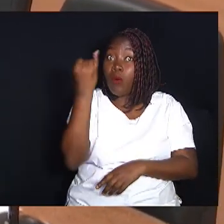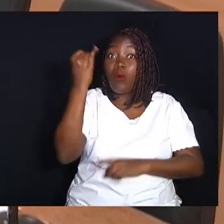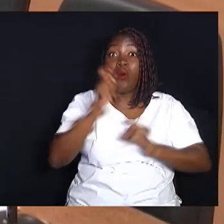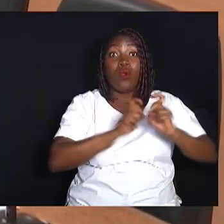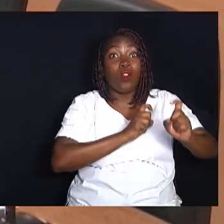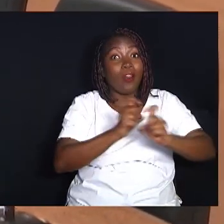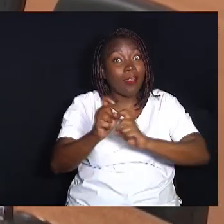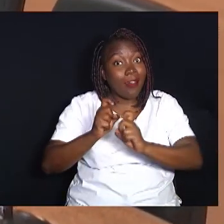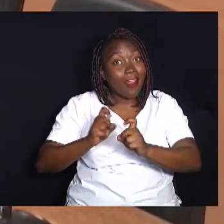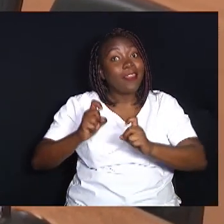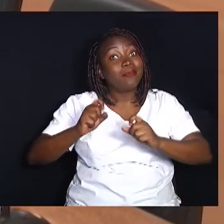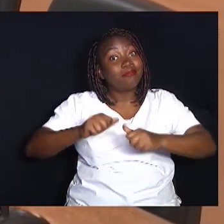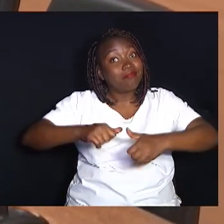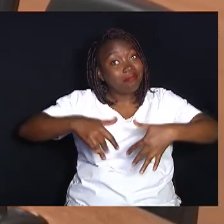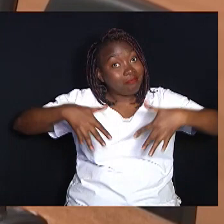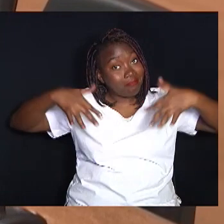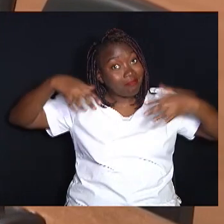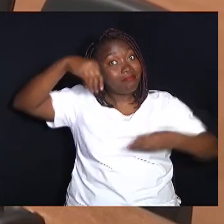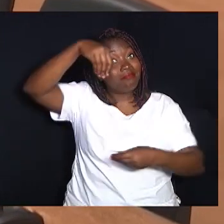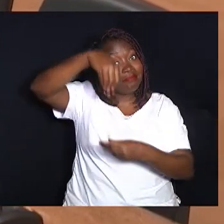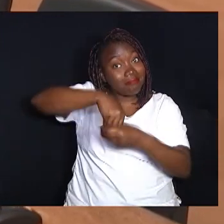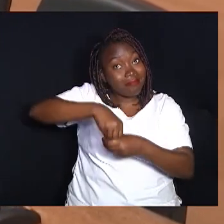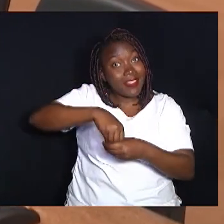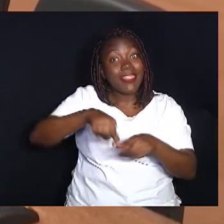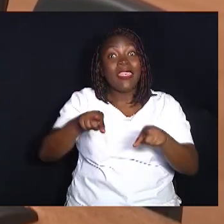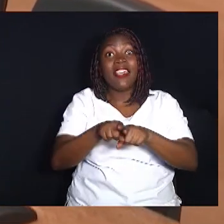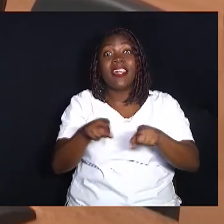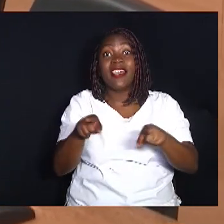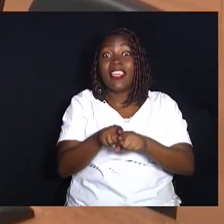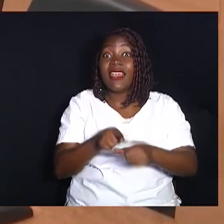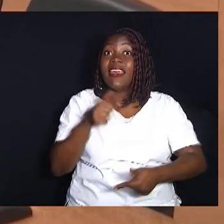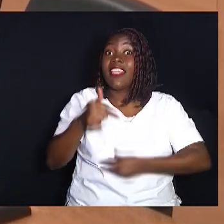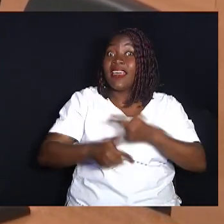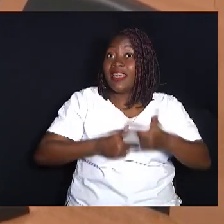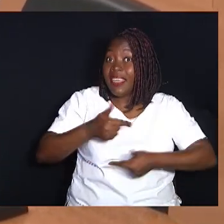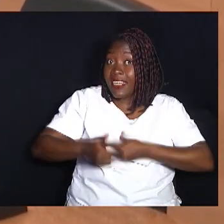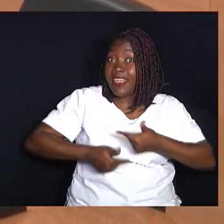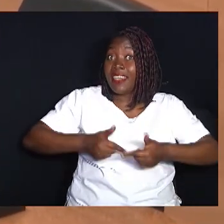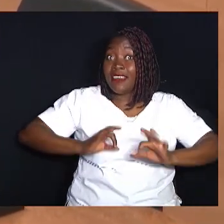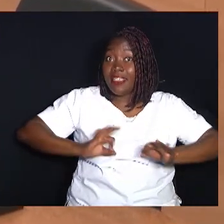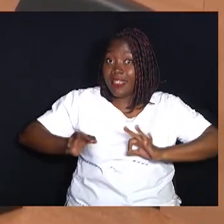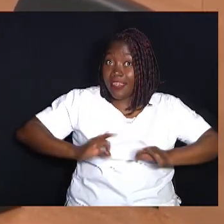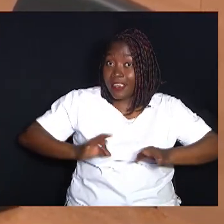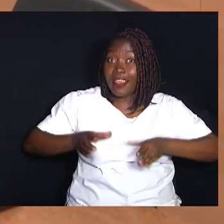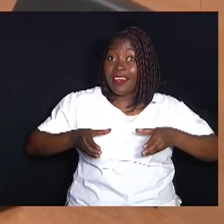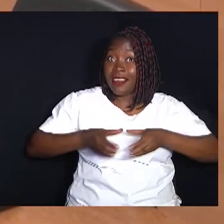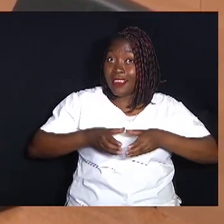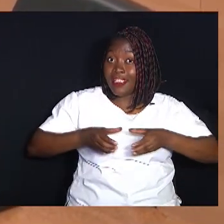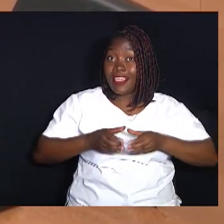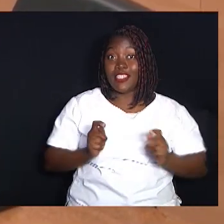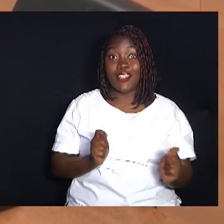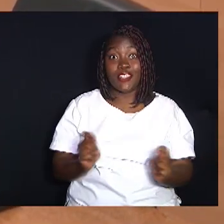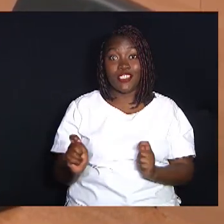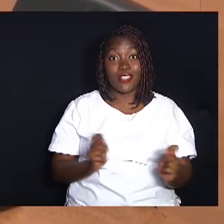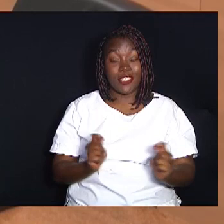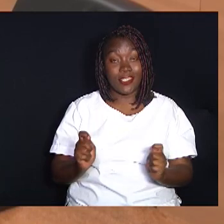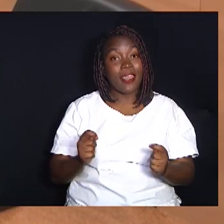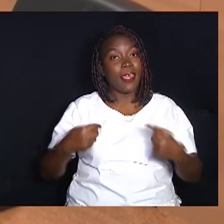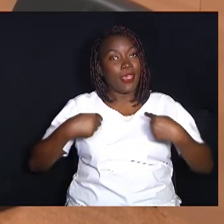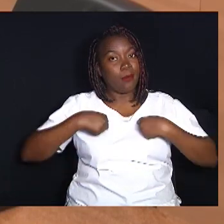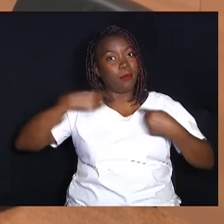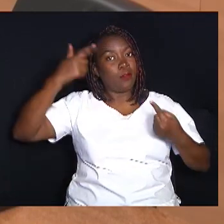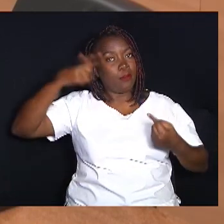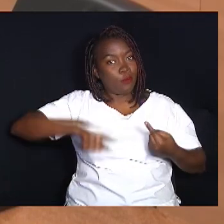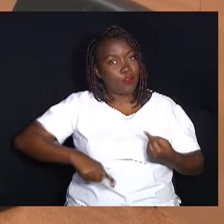que são realizados na casa e também o trabalho que é feito pela Comissão de Economia. Eu, mais uma vez,